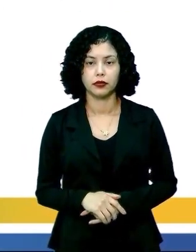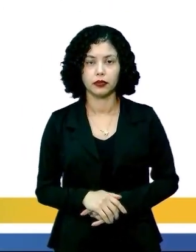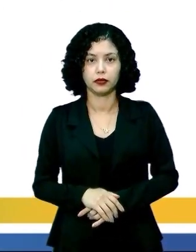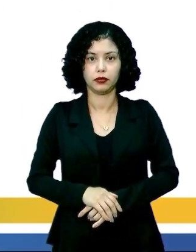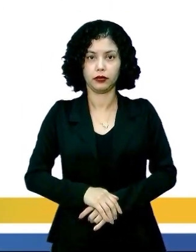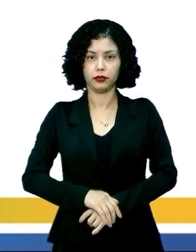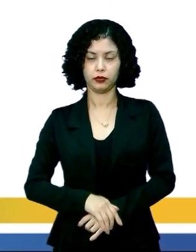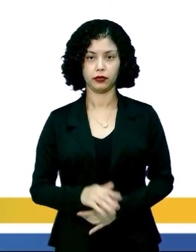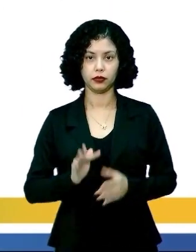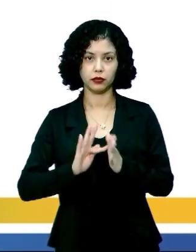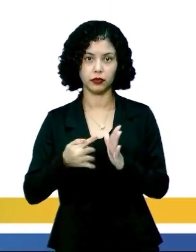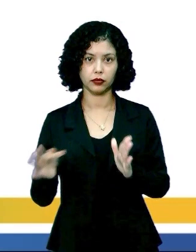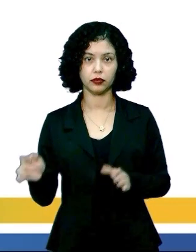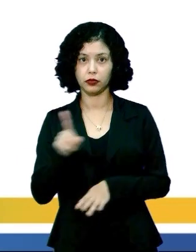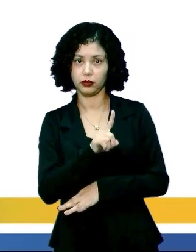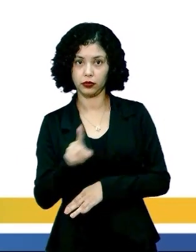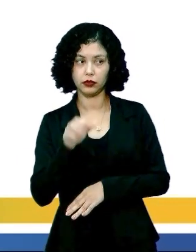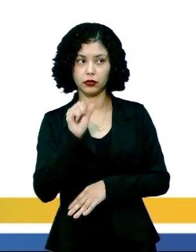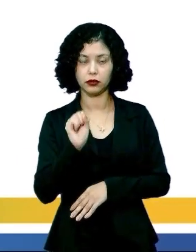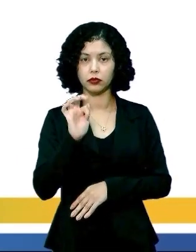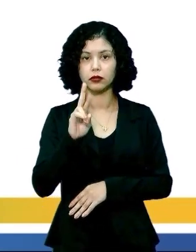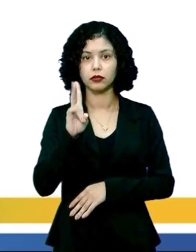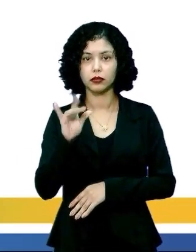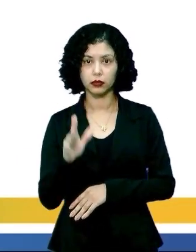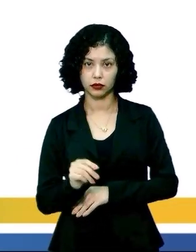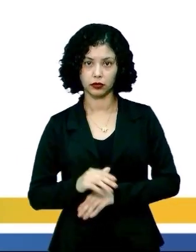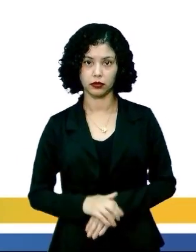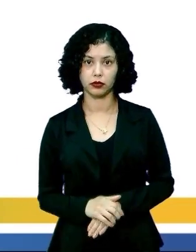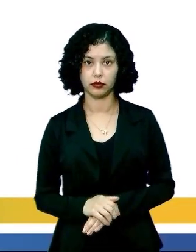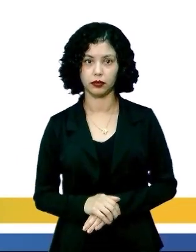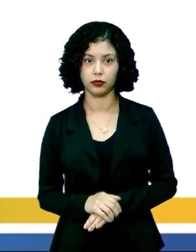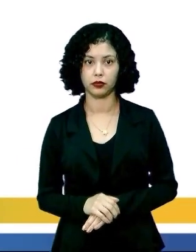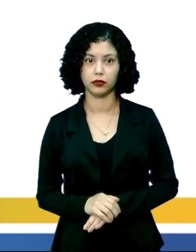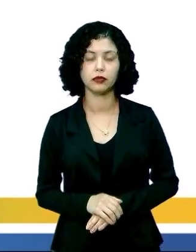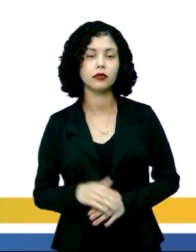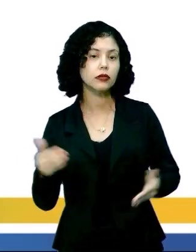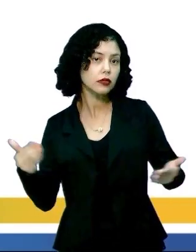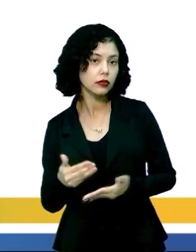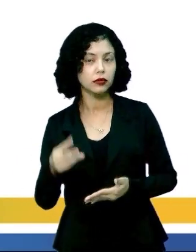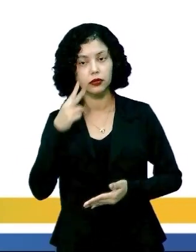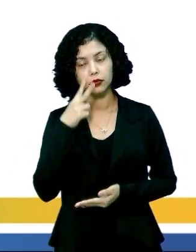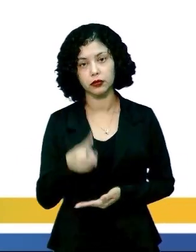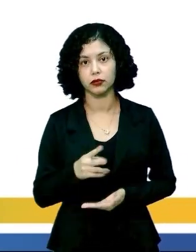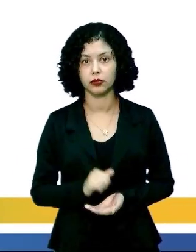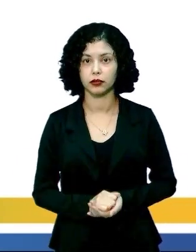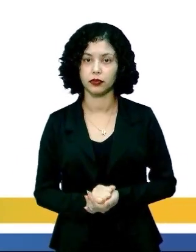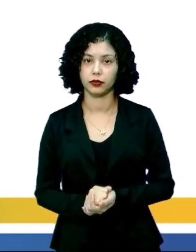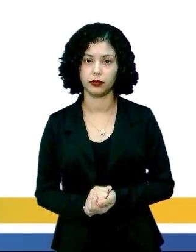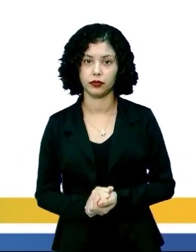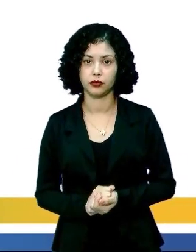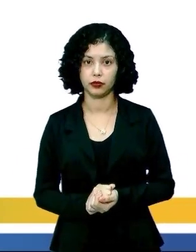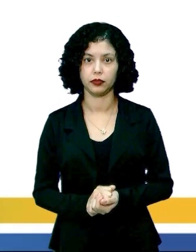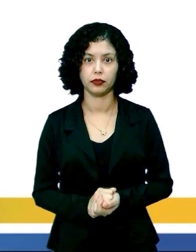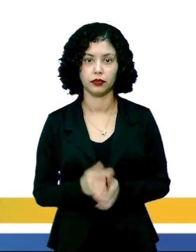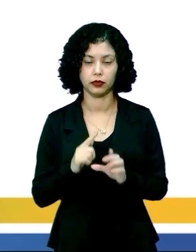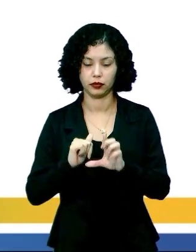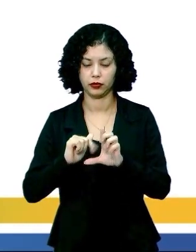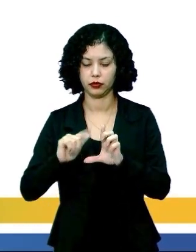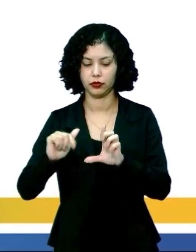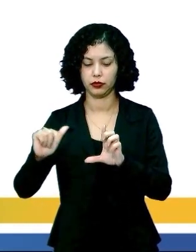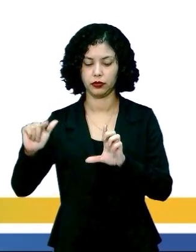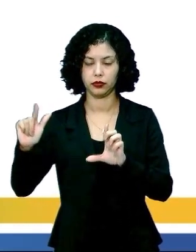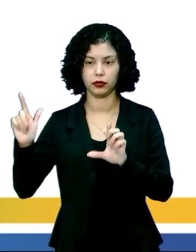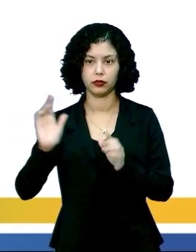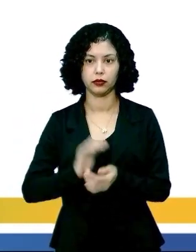Gráfico de uma função não sobrejetora. Agora, vamos à representação